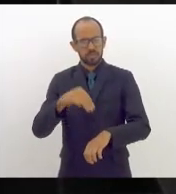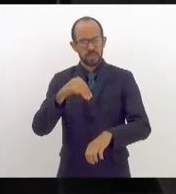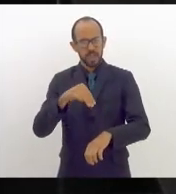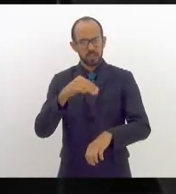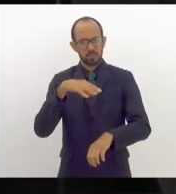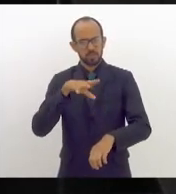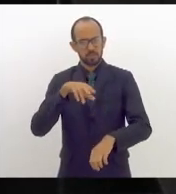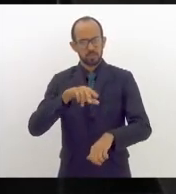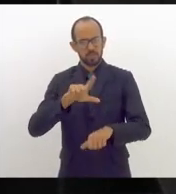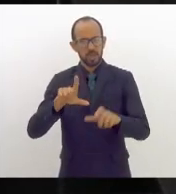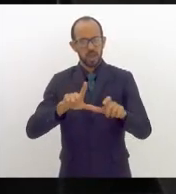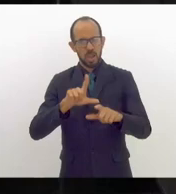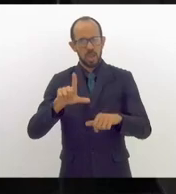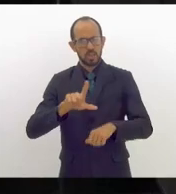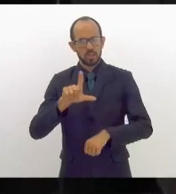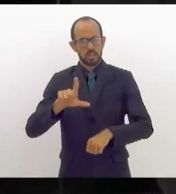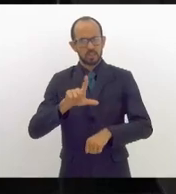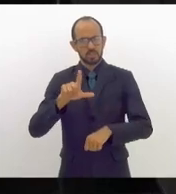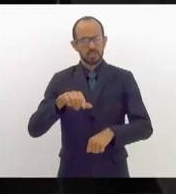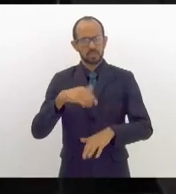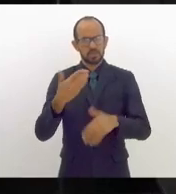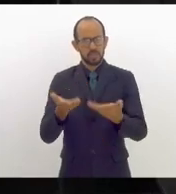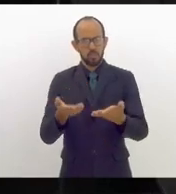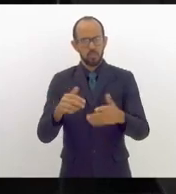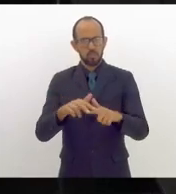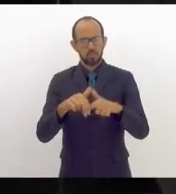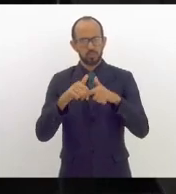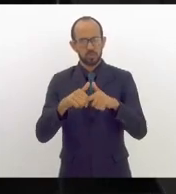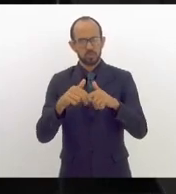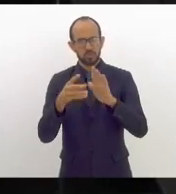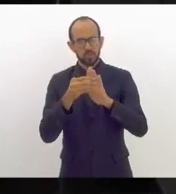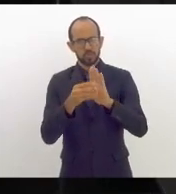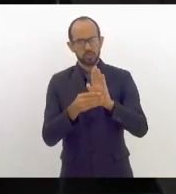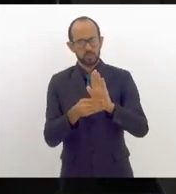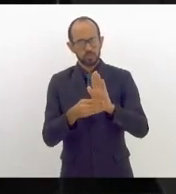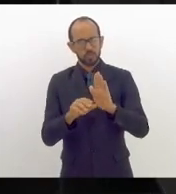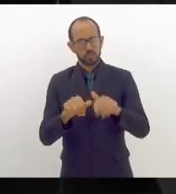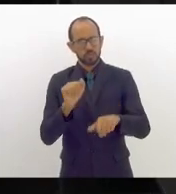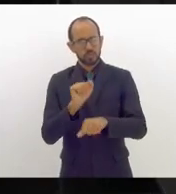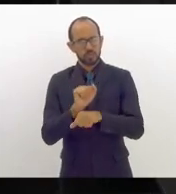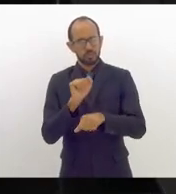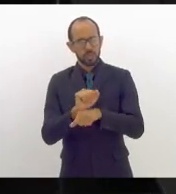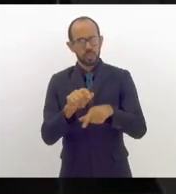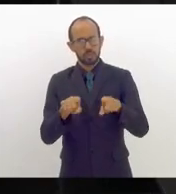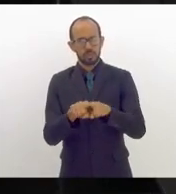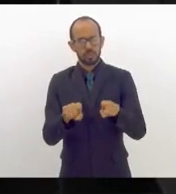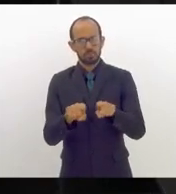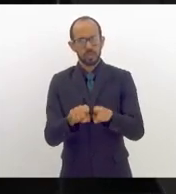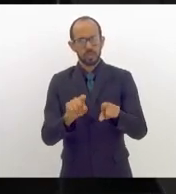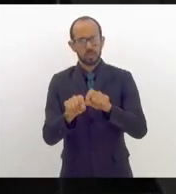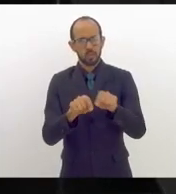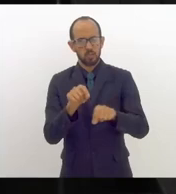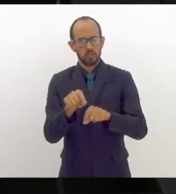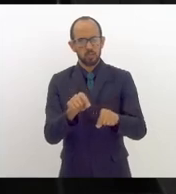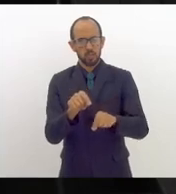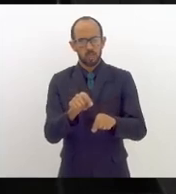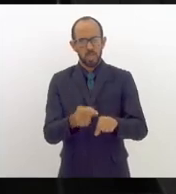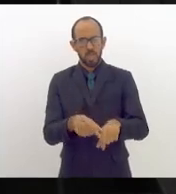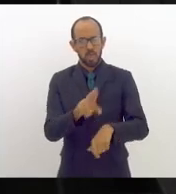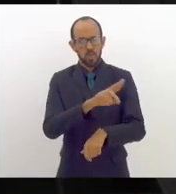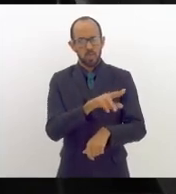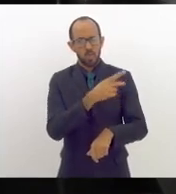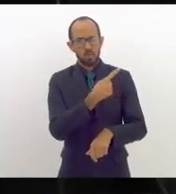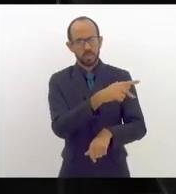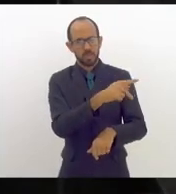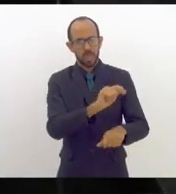Portanto o registro aqui a e aguardando naturalmente Marta Rocha a nomeação da Reitoria